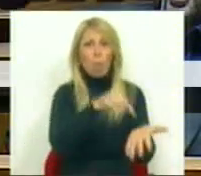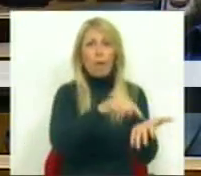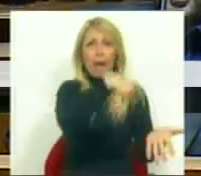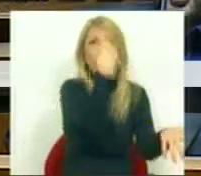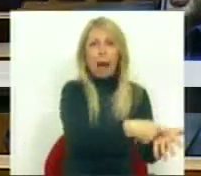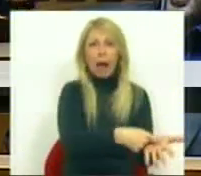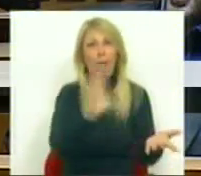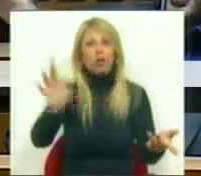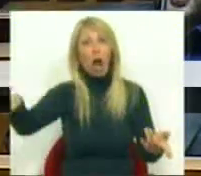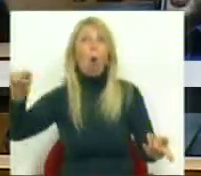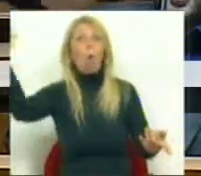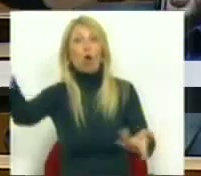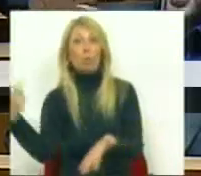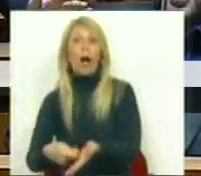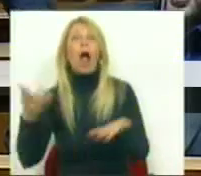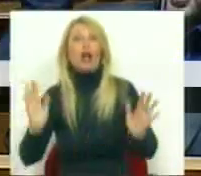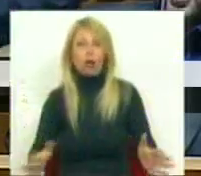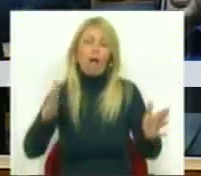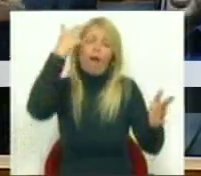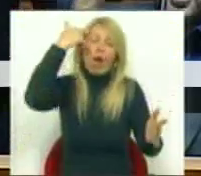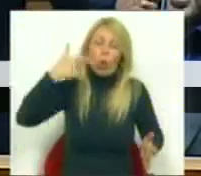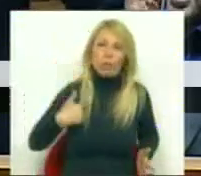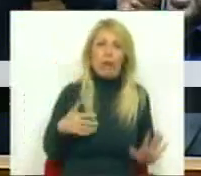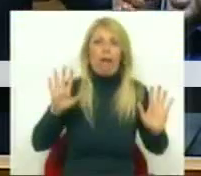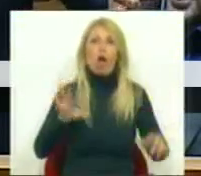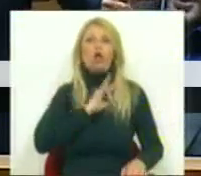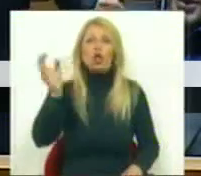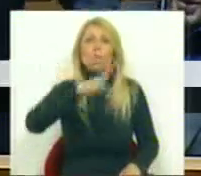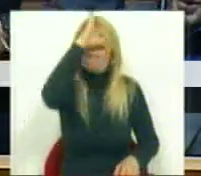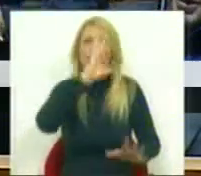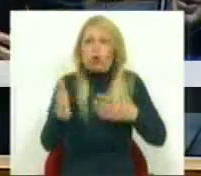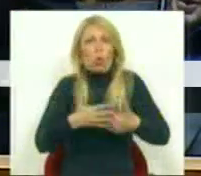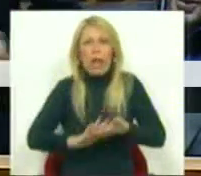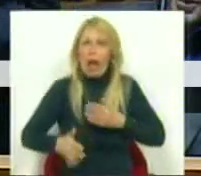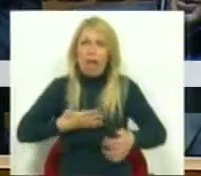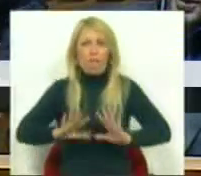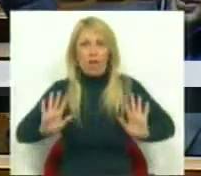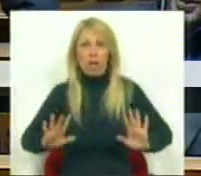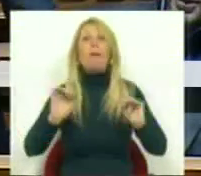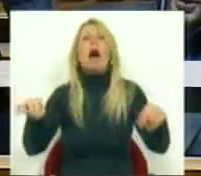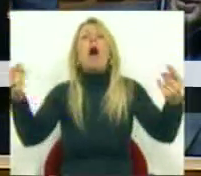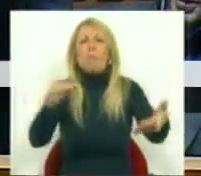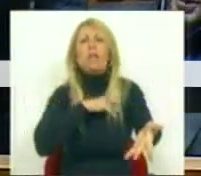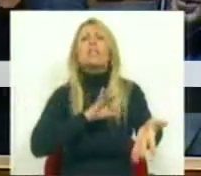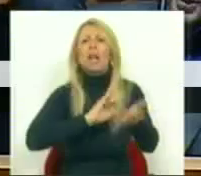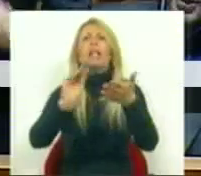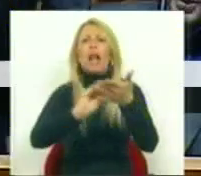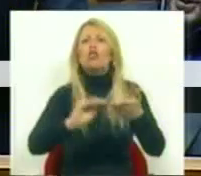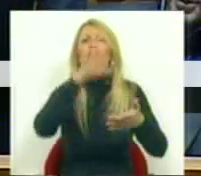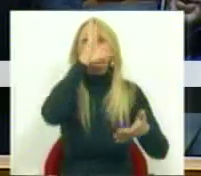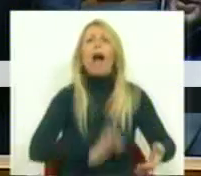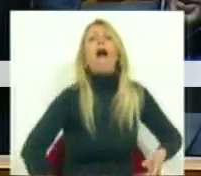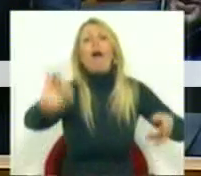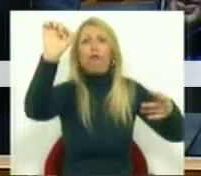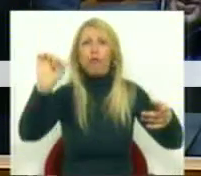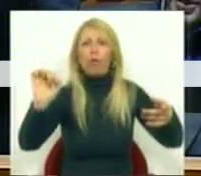nada a ver consigo, bem sei, são os seus secretários de Estado, que mãos largas que eles são, que há vontade com que eles estão. E é por isso que a questão